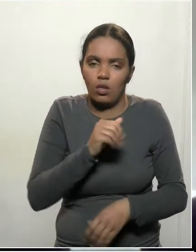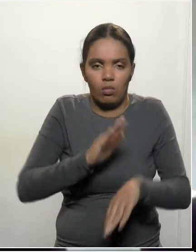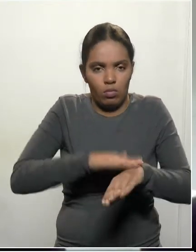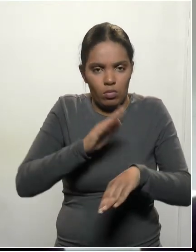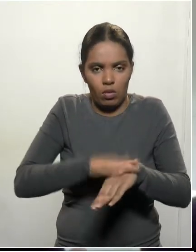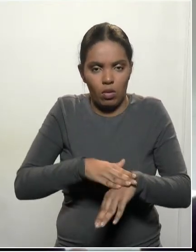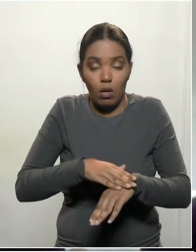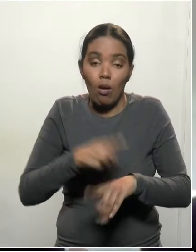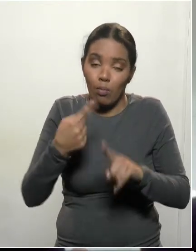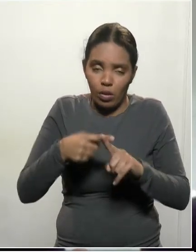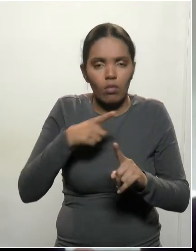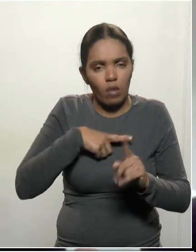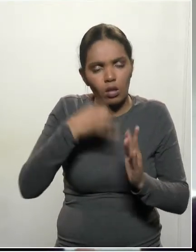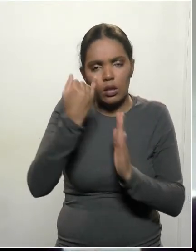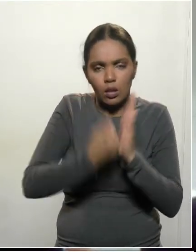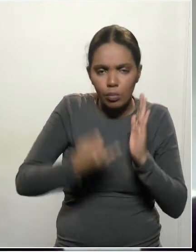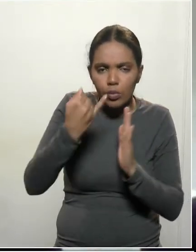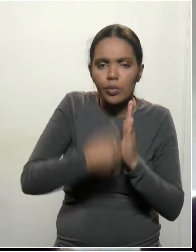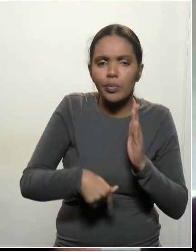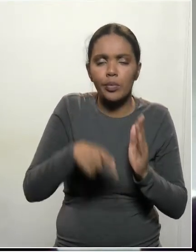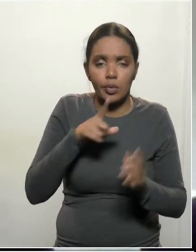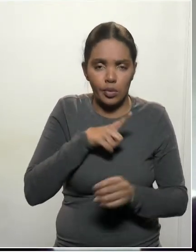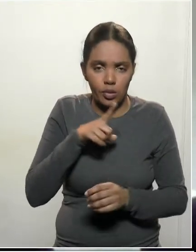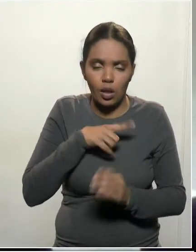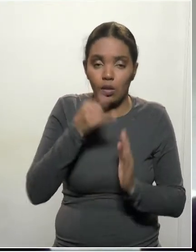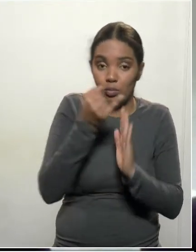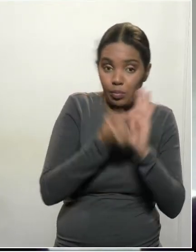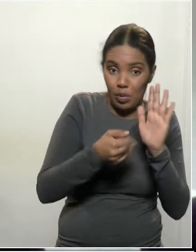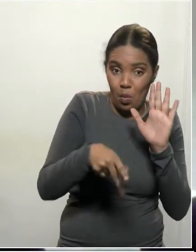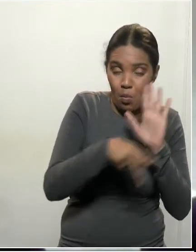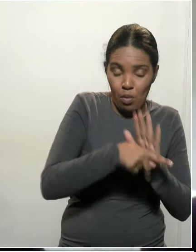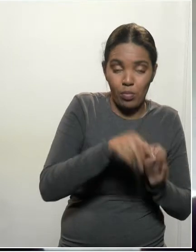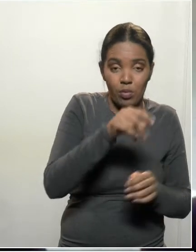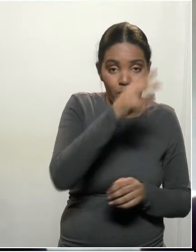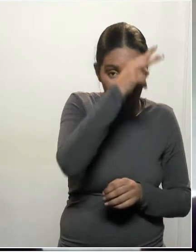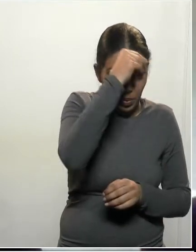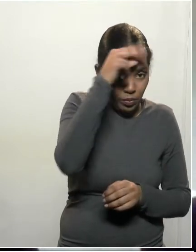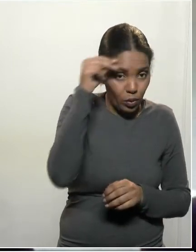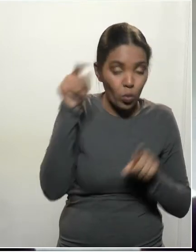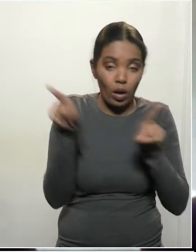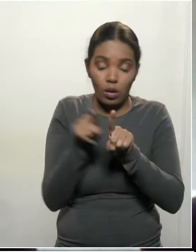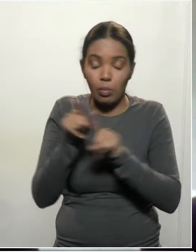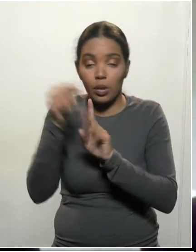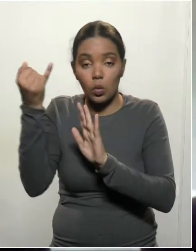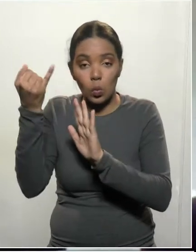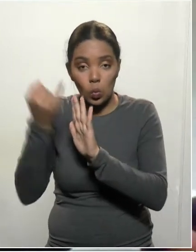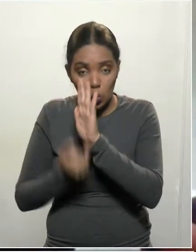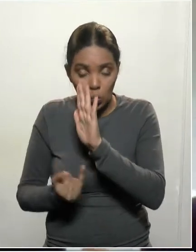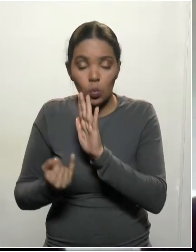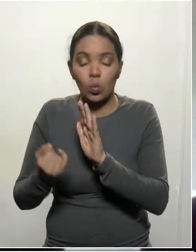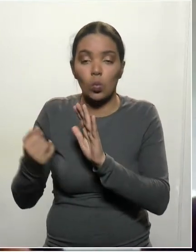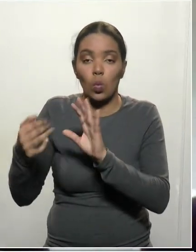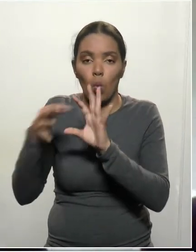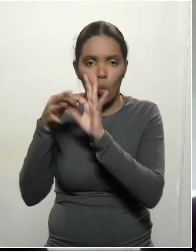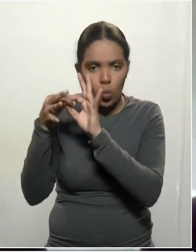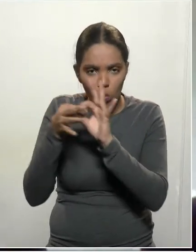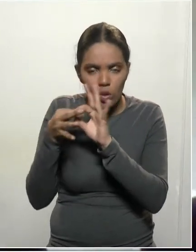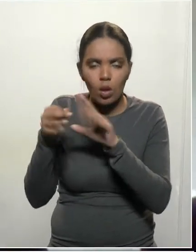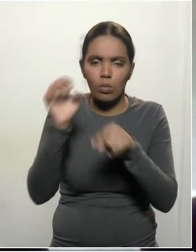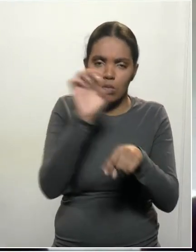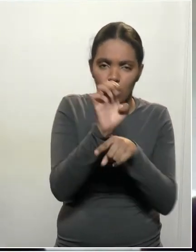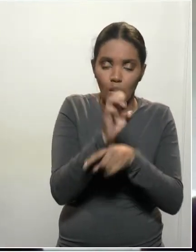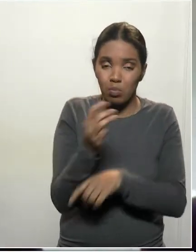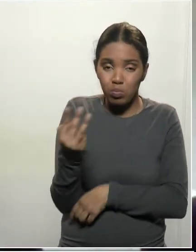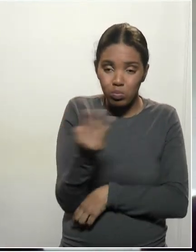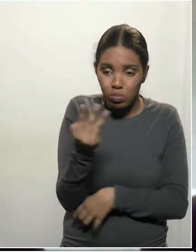de tributos. Então, são tributos municipais, estaduais e também da União, que formam este fundo